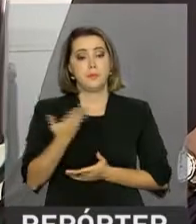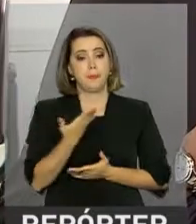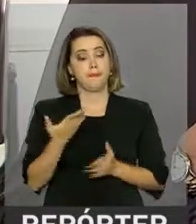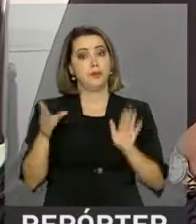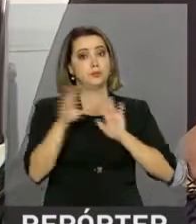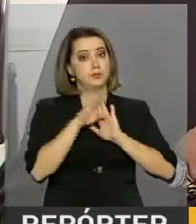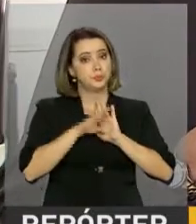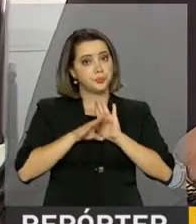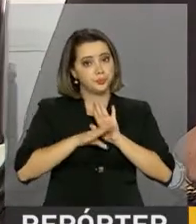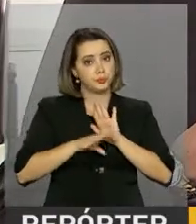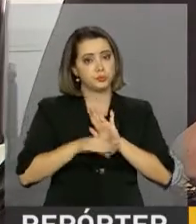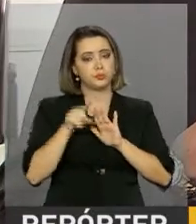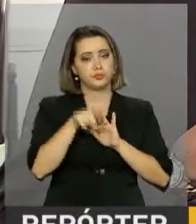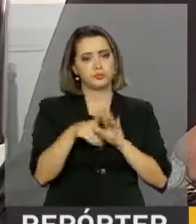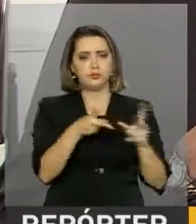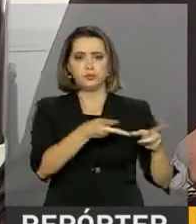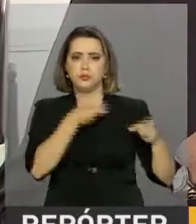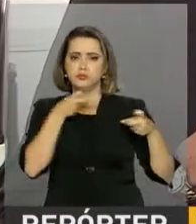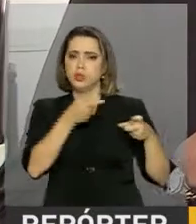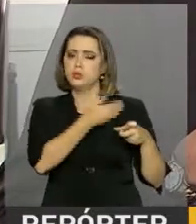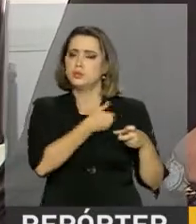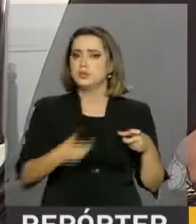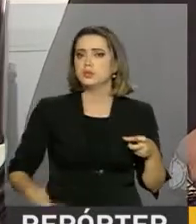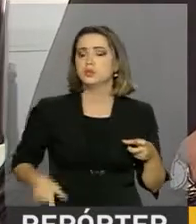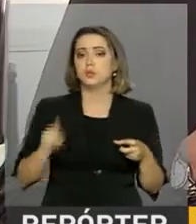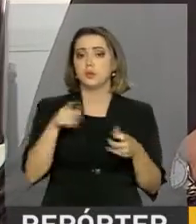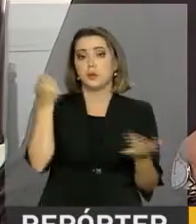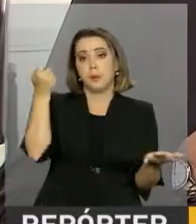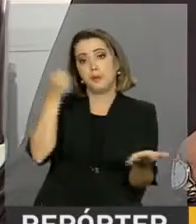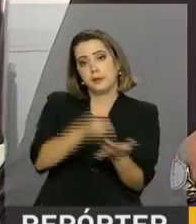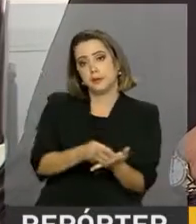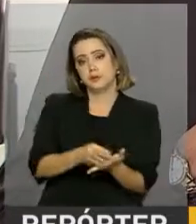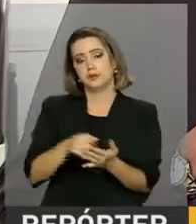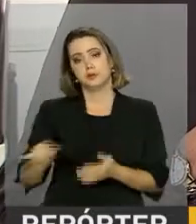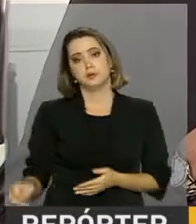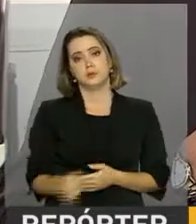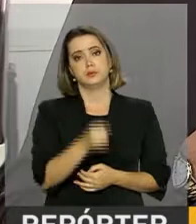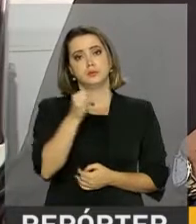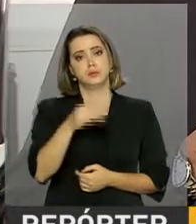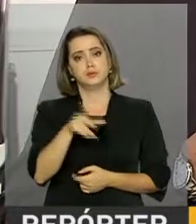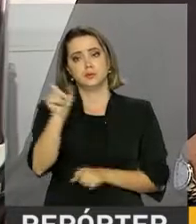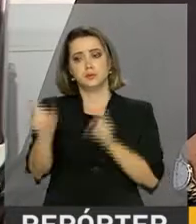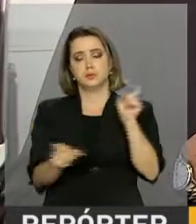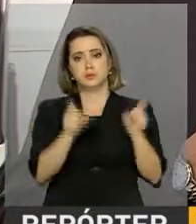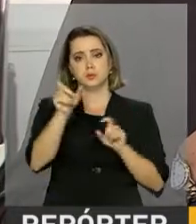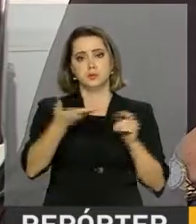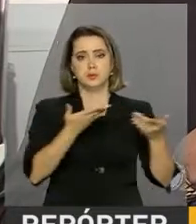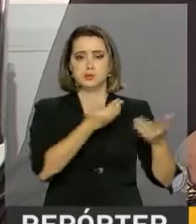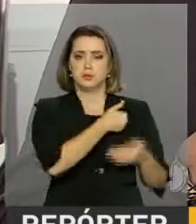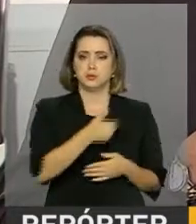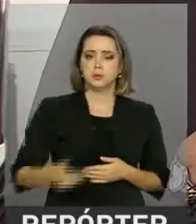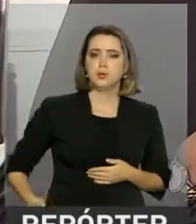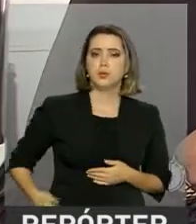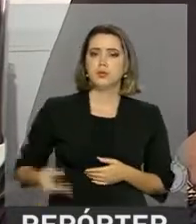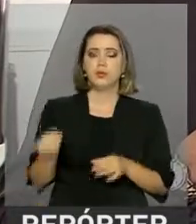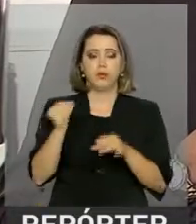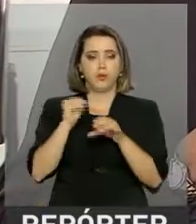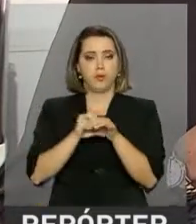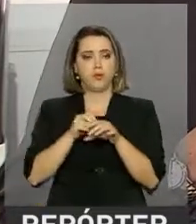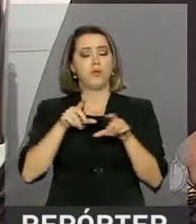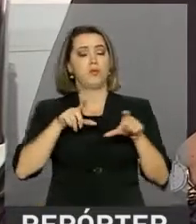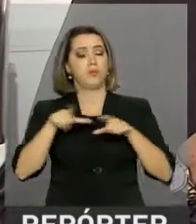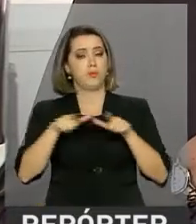o governo estima que o pagamento de juros das novas operações por parte de servidores pensionistas e aposentados